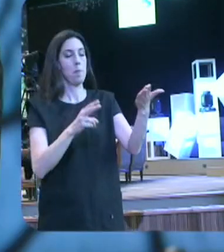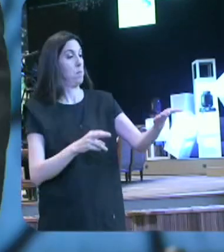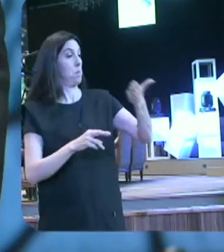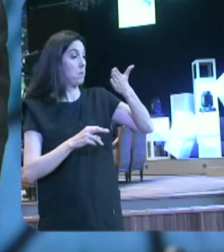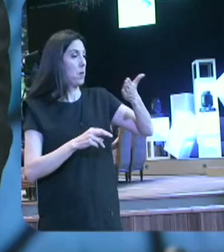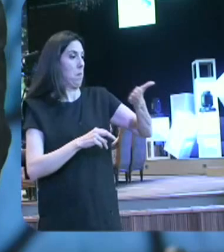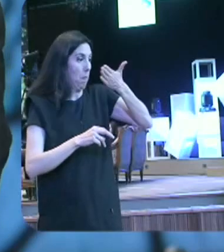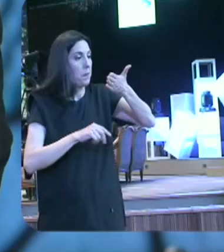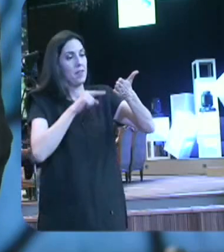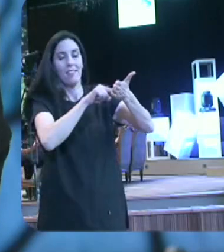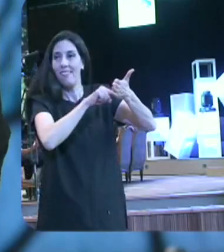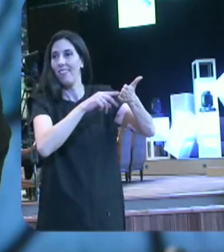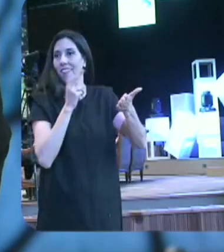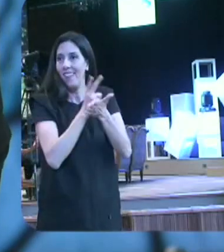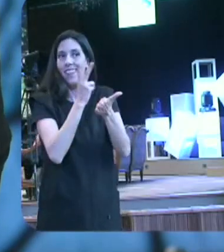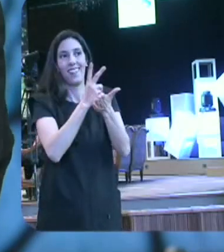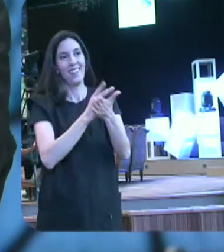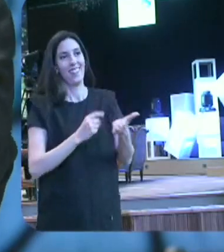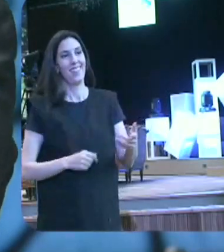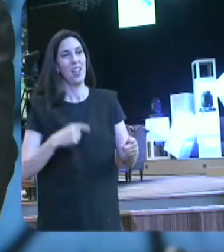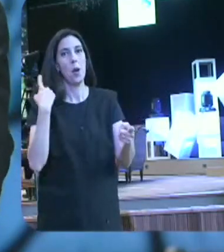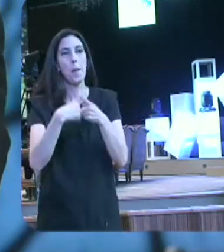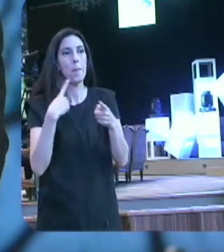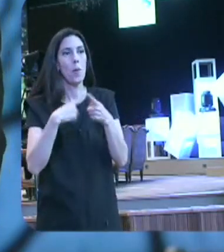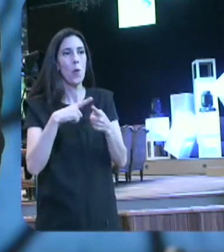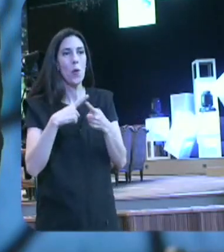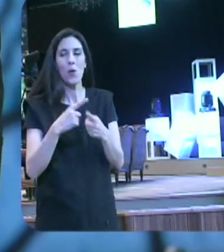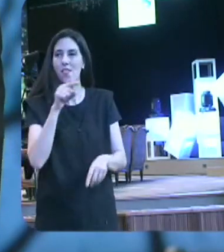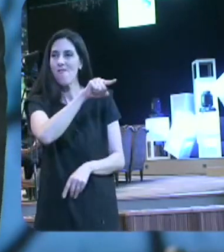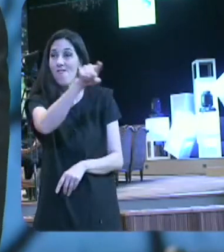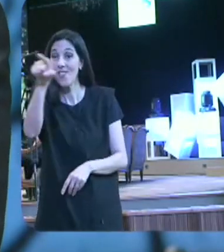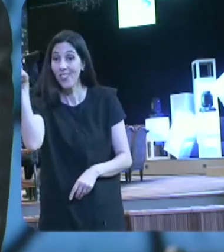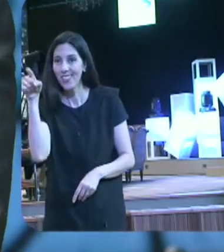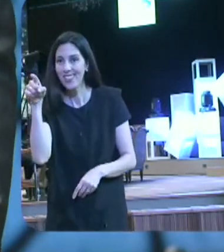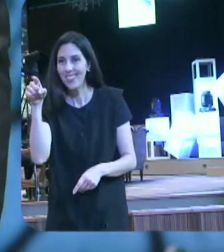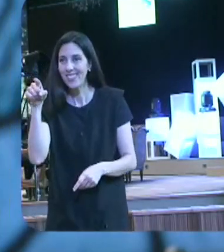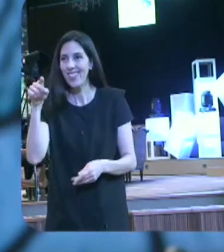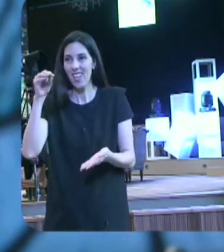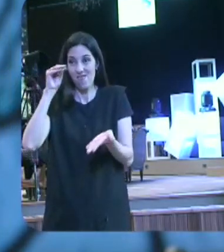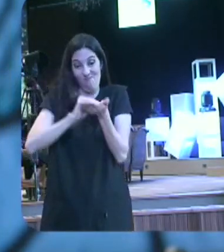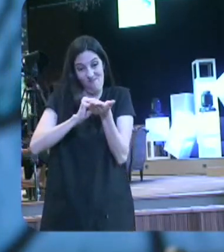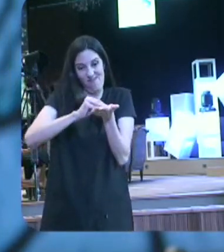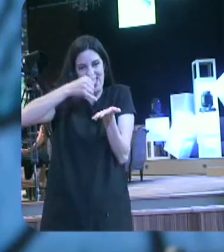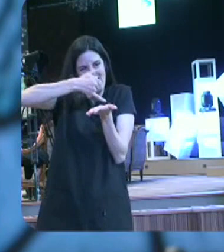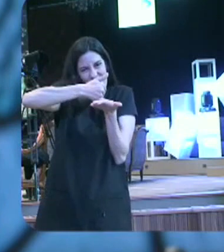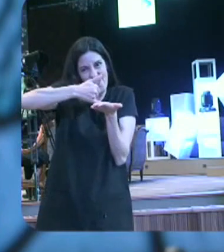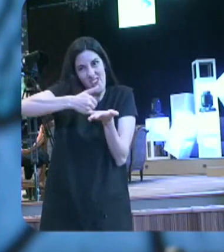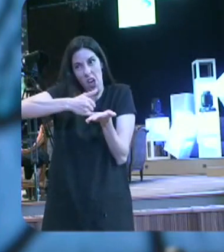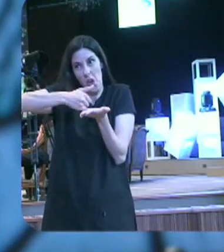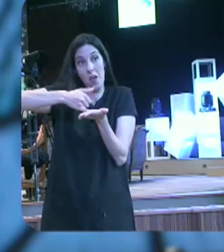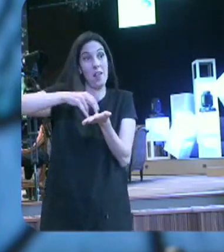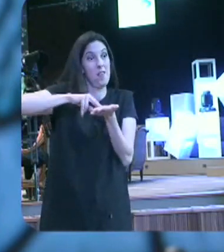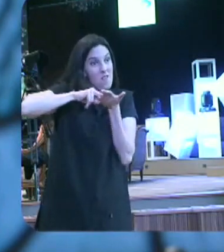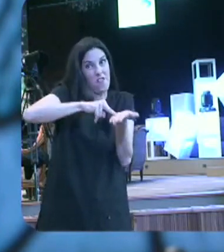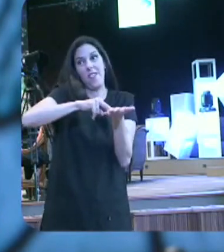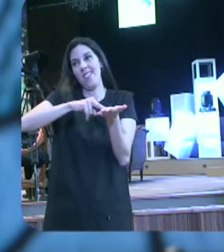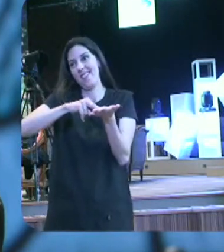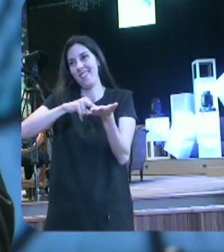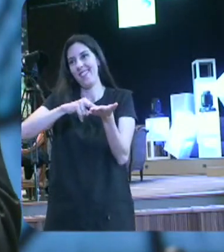E eu não posso esquecer, porque você está gravado na minha pele.